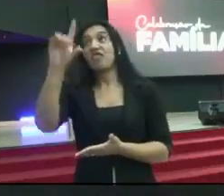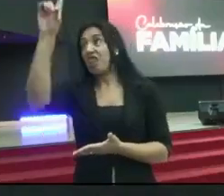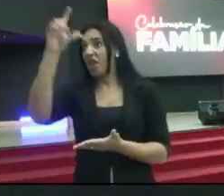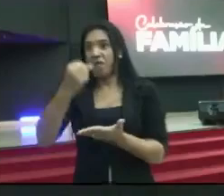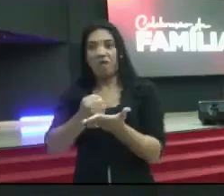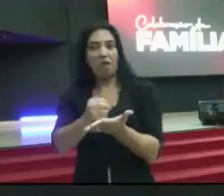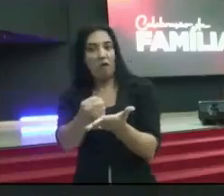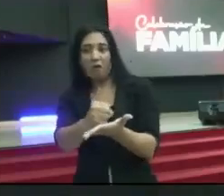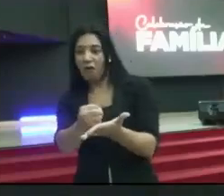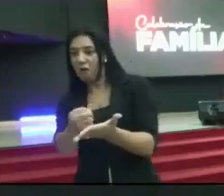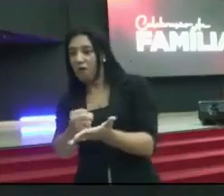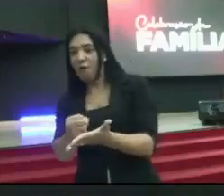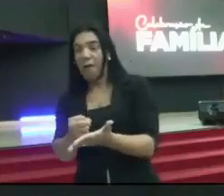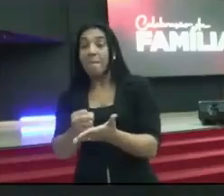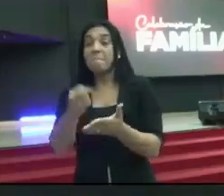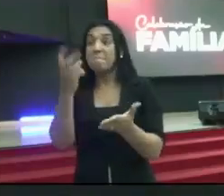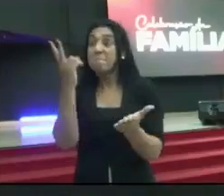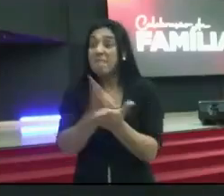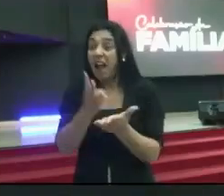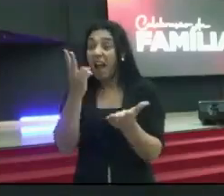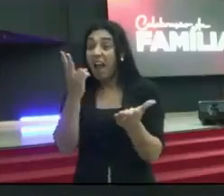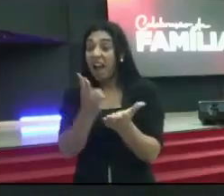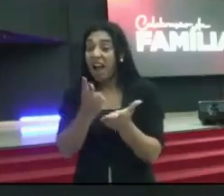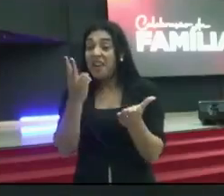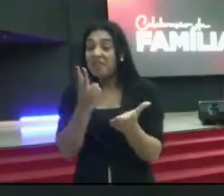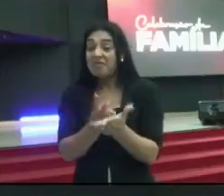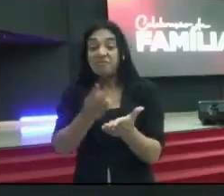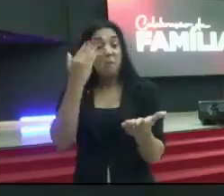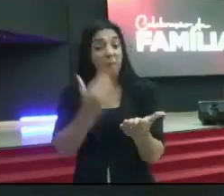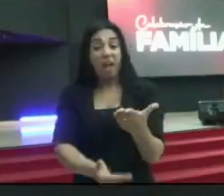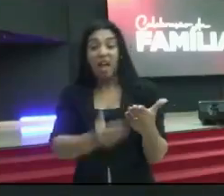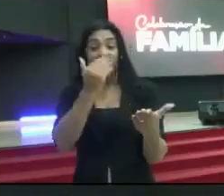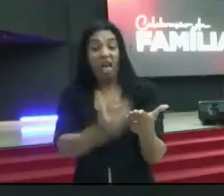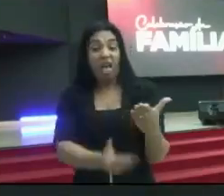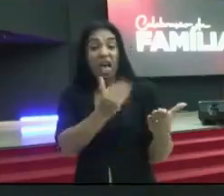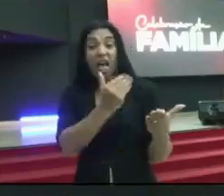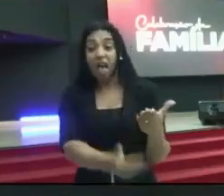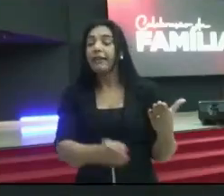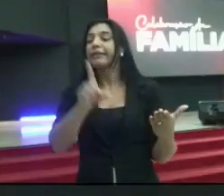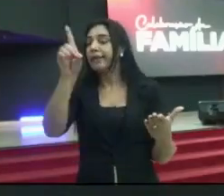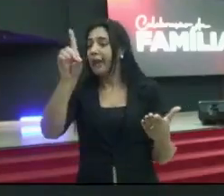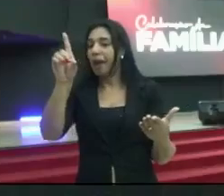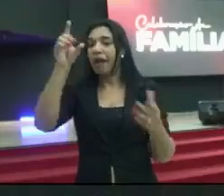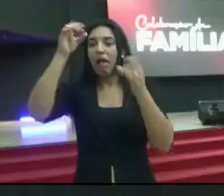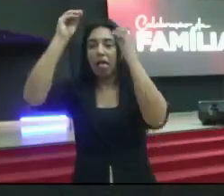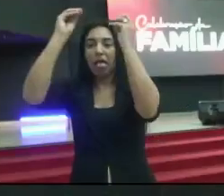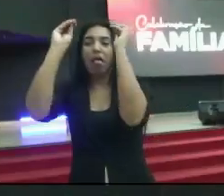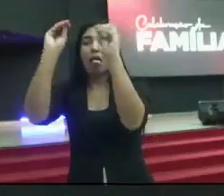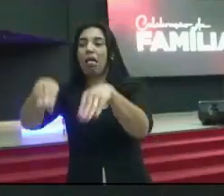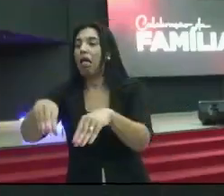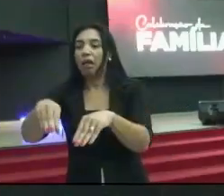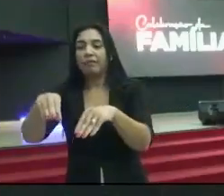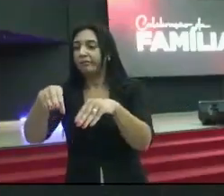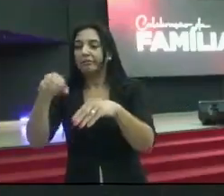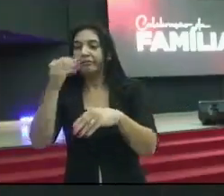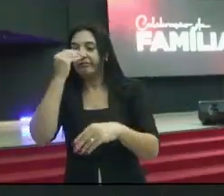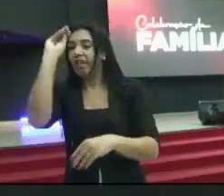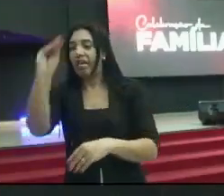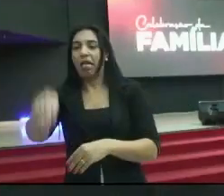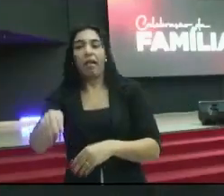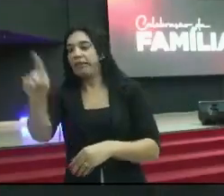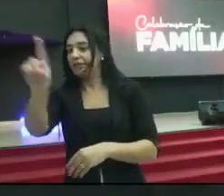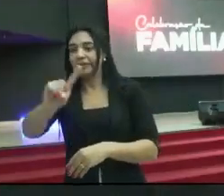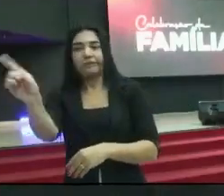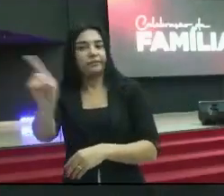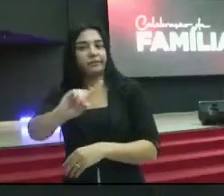Deus controla mesmo em meio às perdas da vida. Deus não te abandonou, Deus não virou as costas